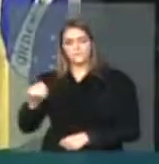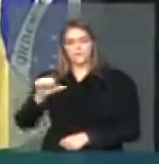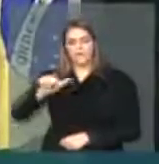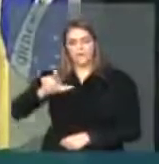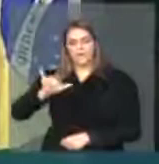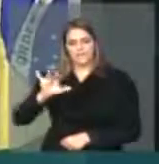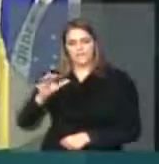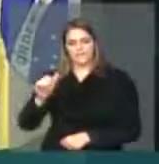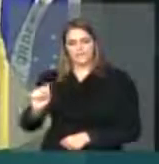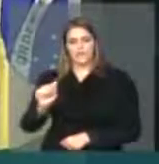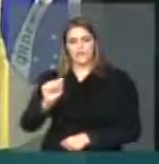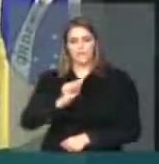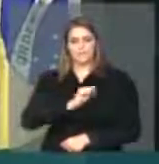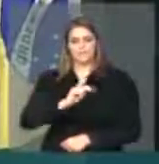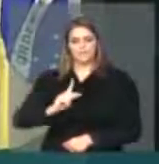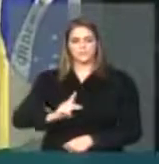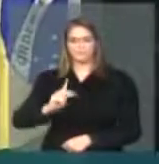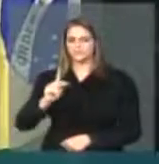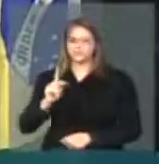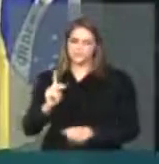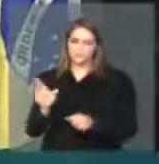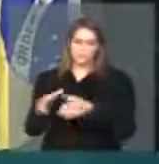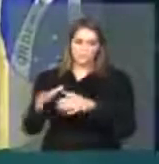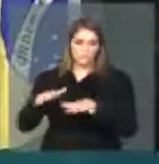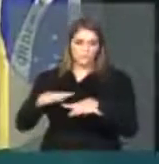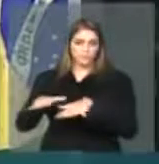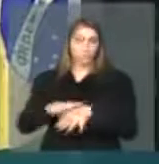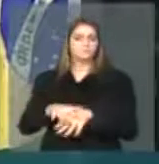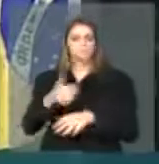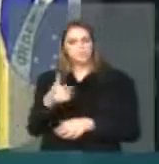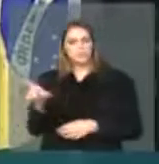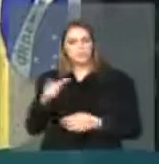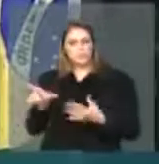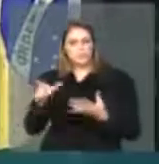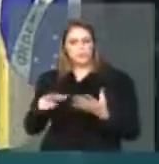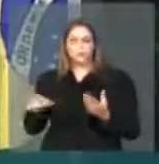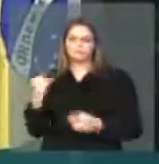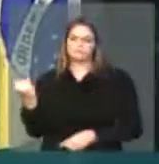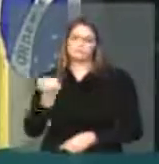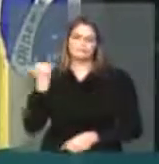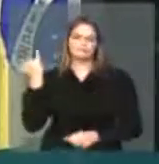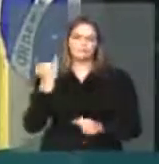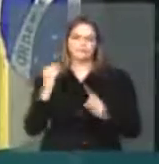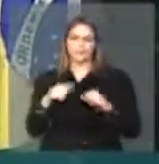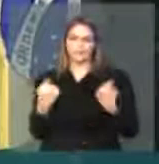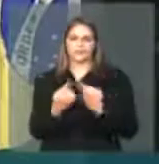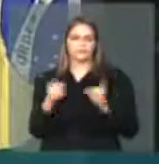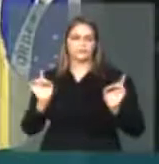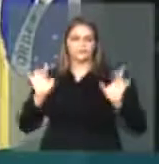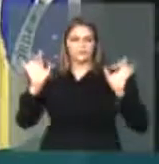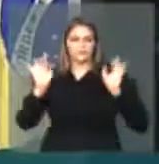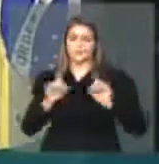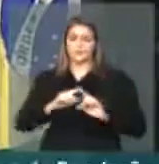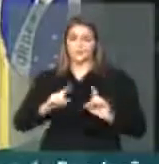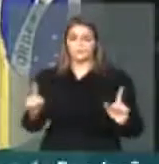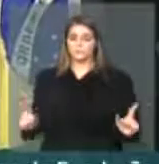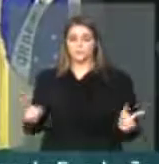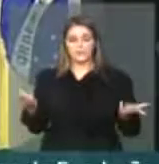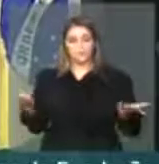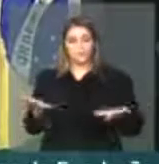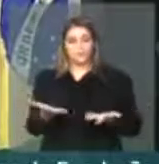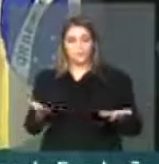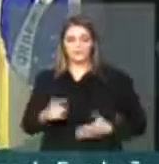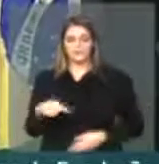Movimento Apostólico de Schoenstatt, entre outras solenidades de igual relevância. Mas hoje,